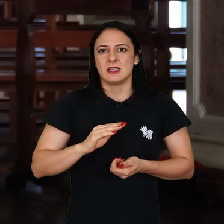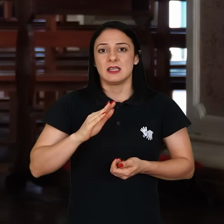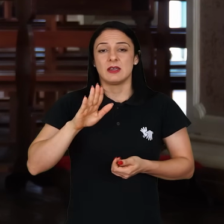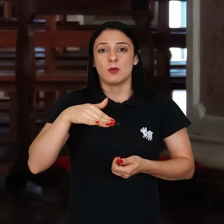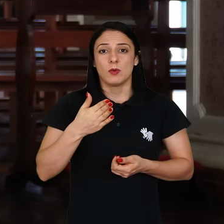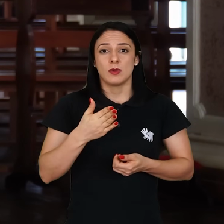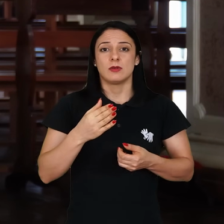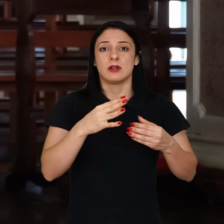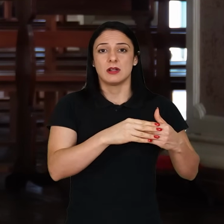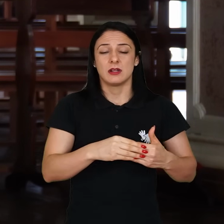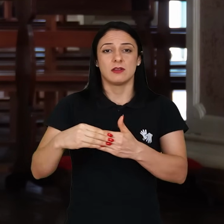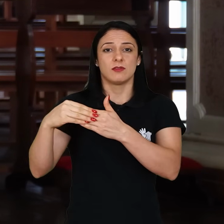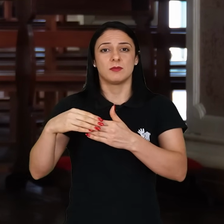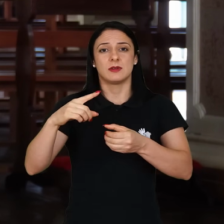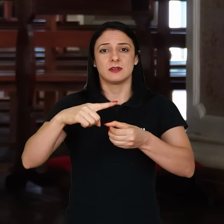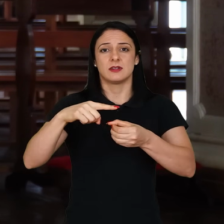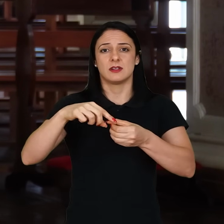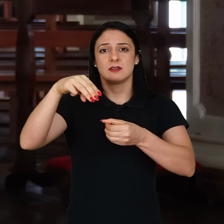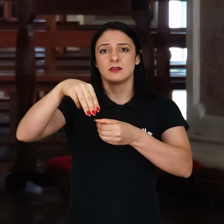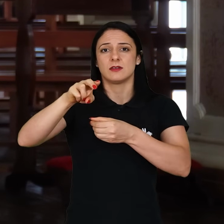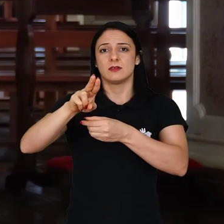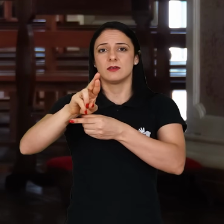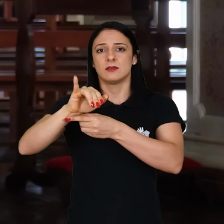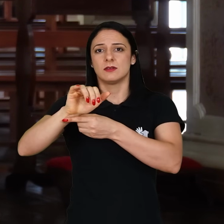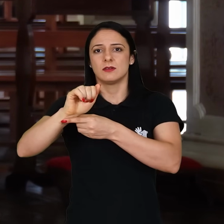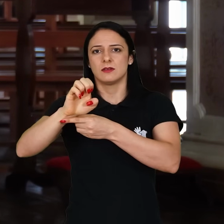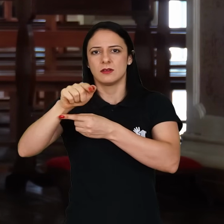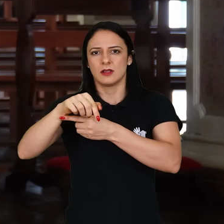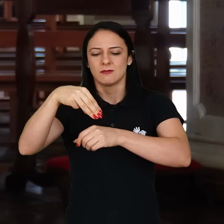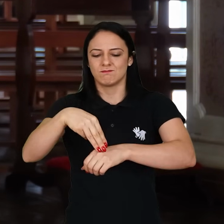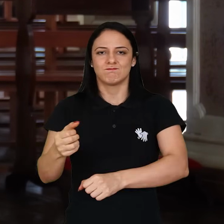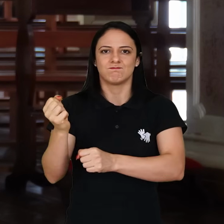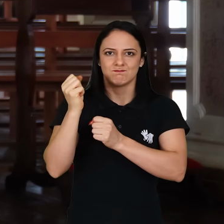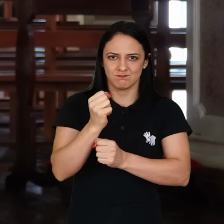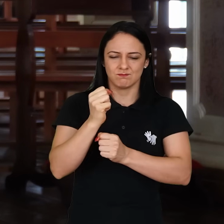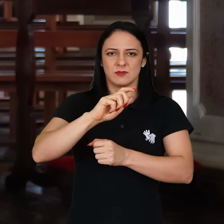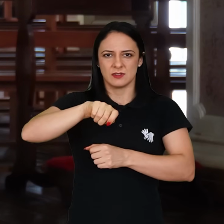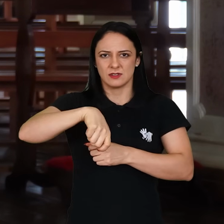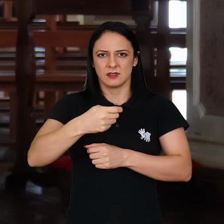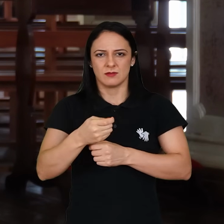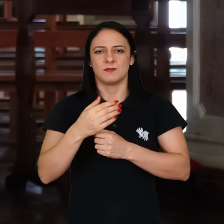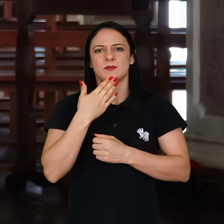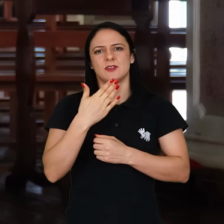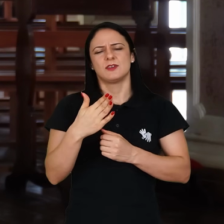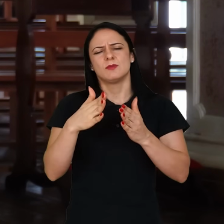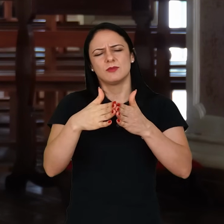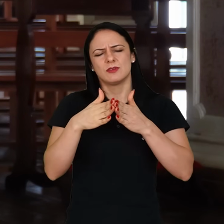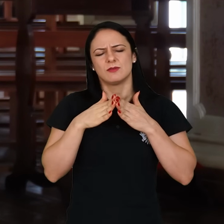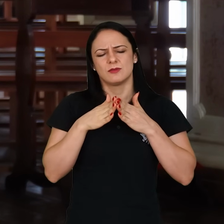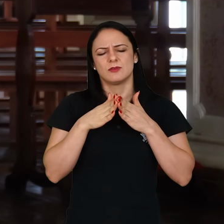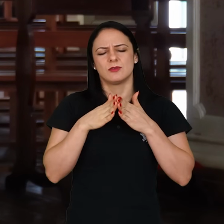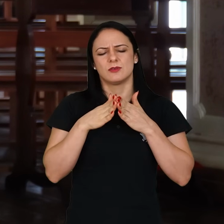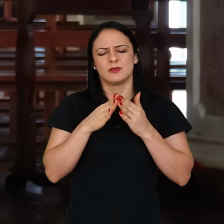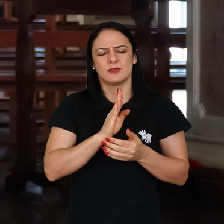para Moriaé, foi na véspera da cruz, que eu pedi a ela. Pedi a ela que fizesse alguma coisa, que